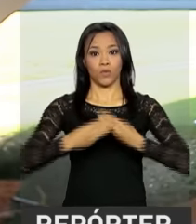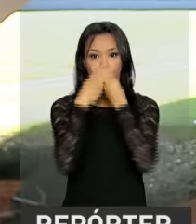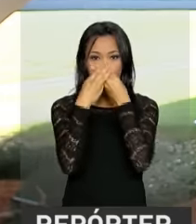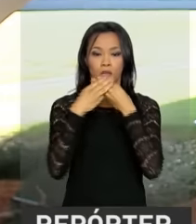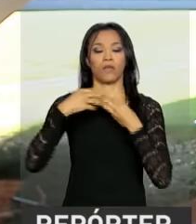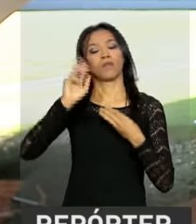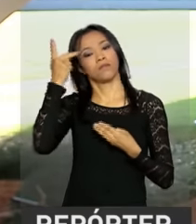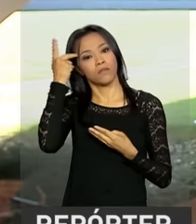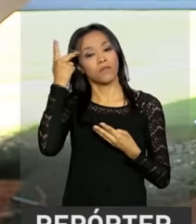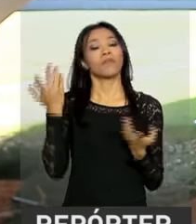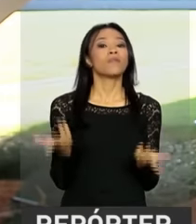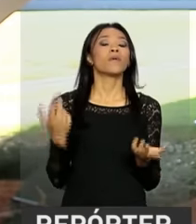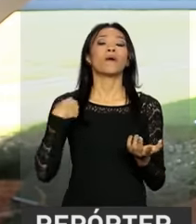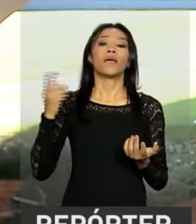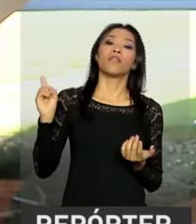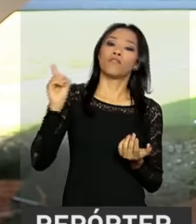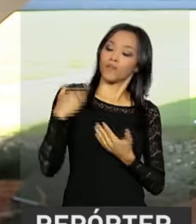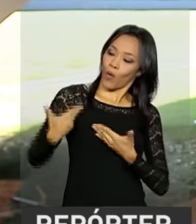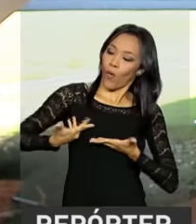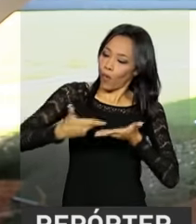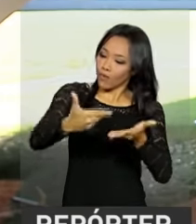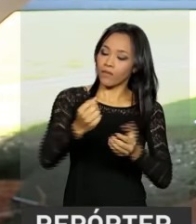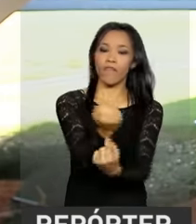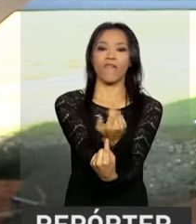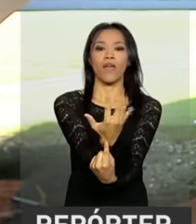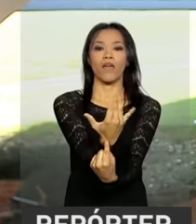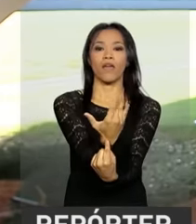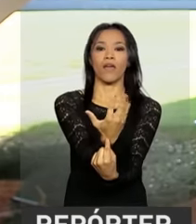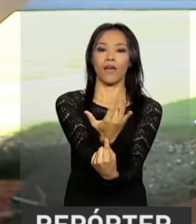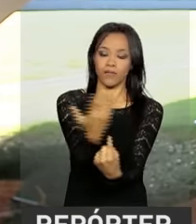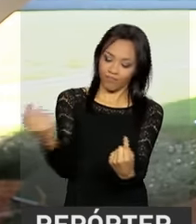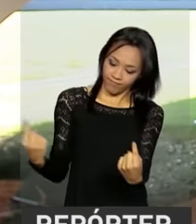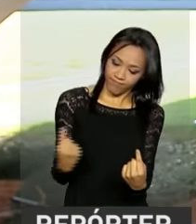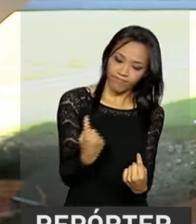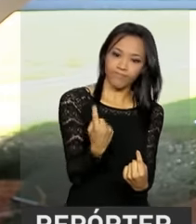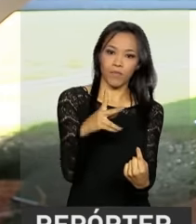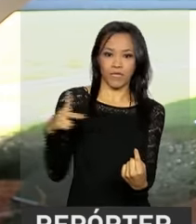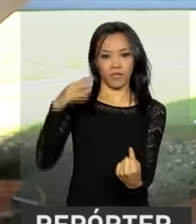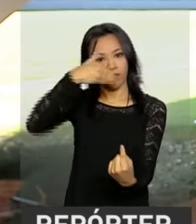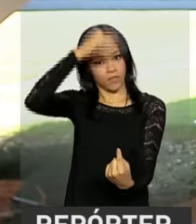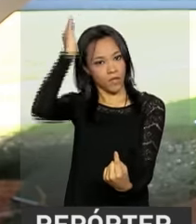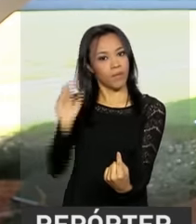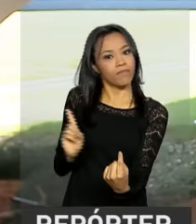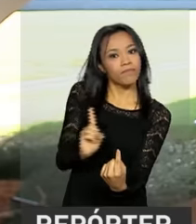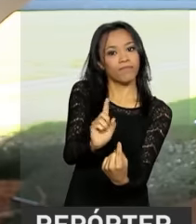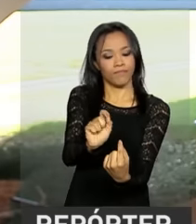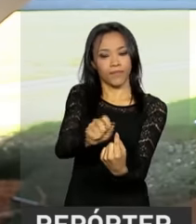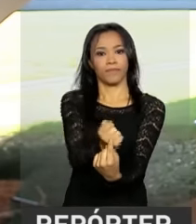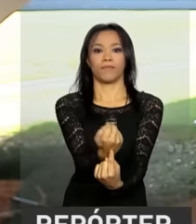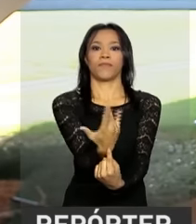Temer foi convidado a acender uma das 6 velas em homenagem às vítimas. E durante o discurso, o